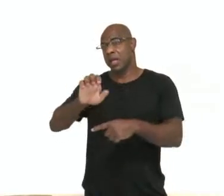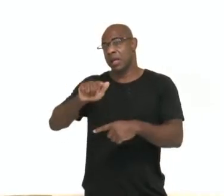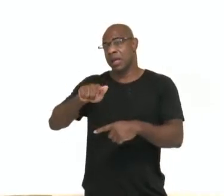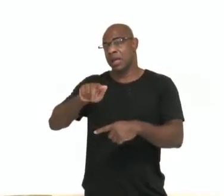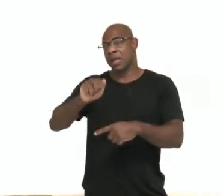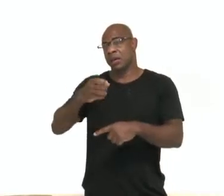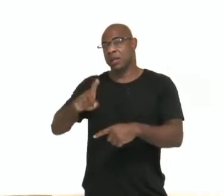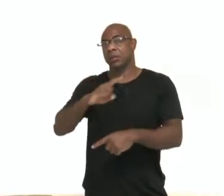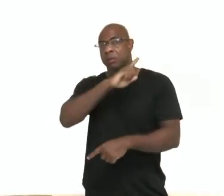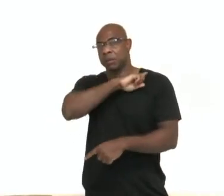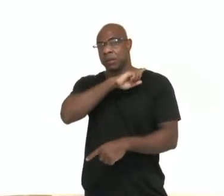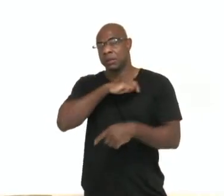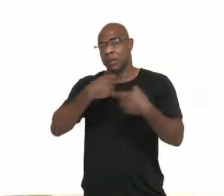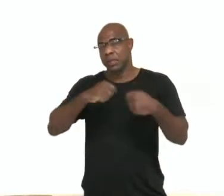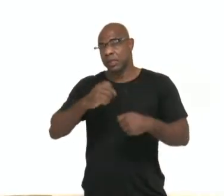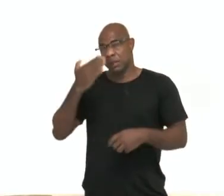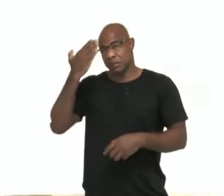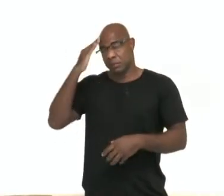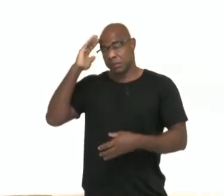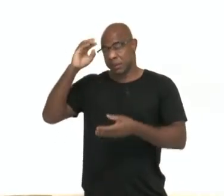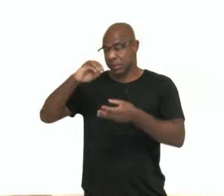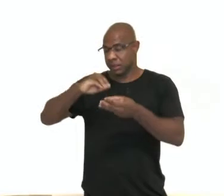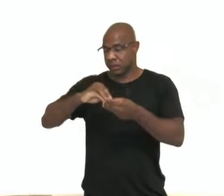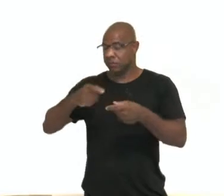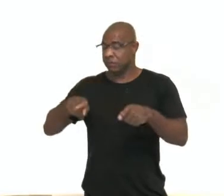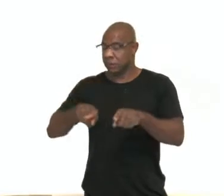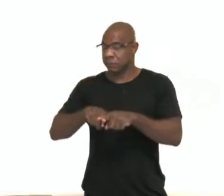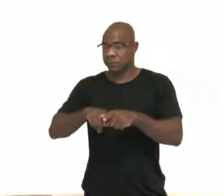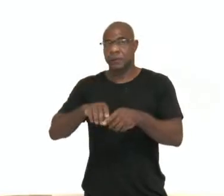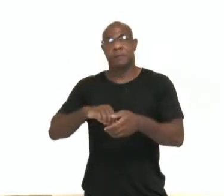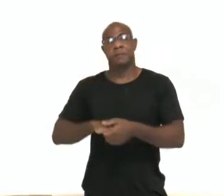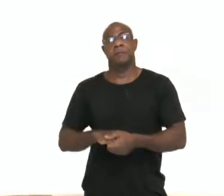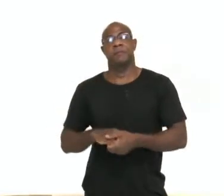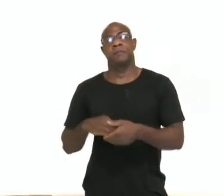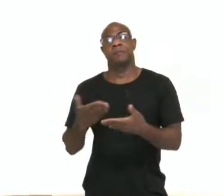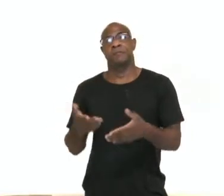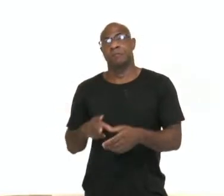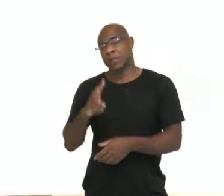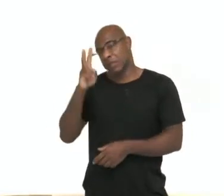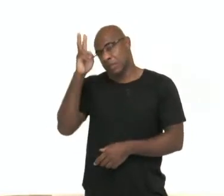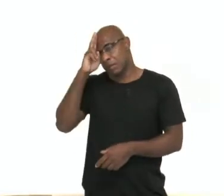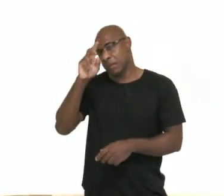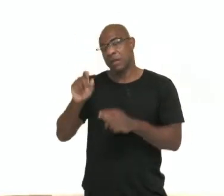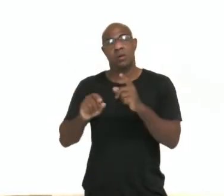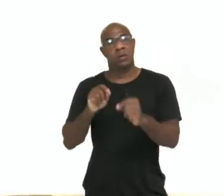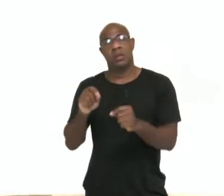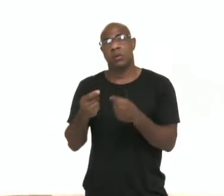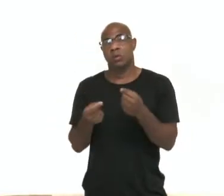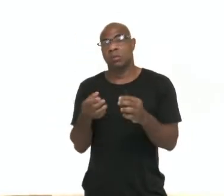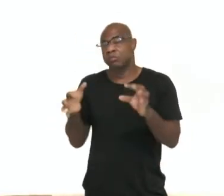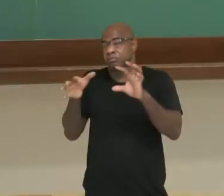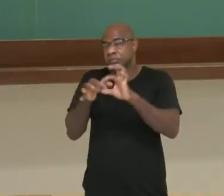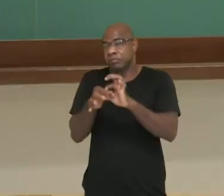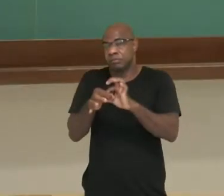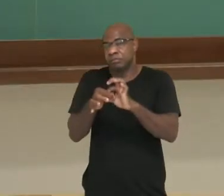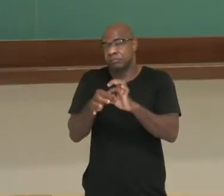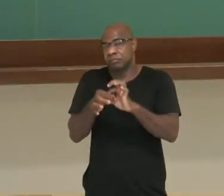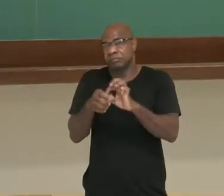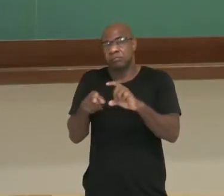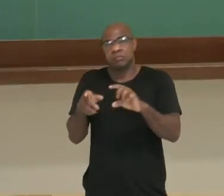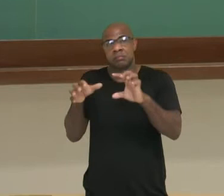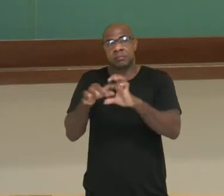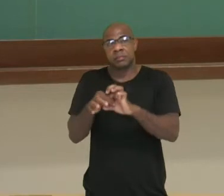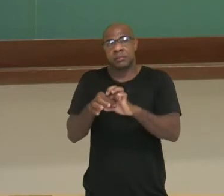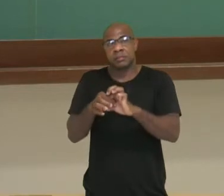lembrar o que são geradores, dar uma retomada no conteúdo para lembrar o que são geradores e lembrar como funciona a associação ou ligação